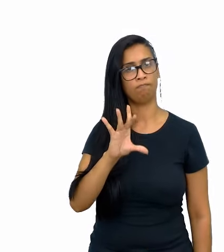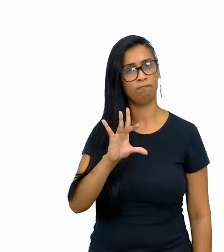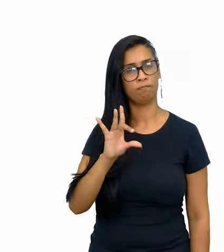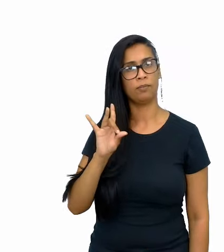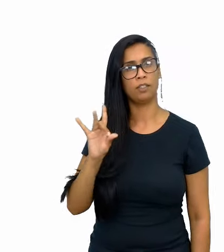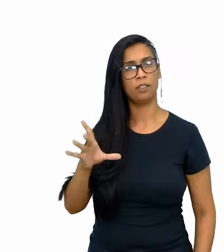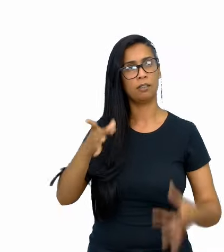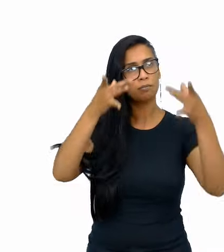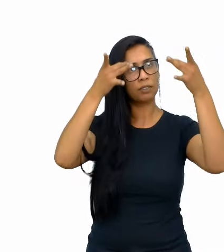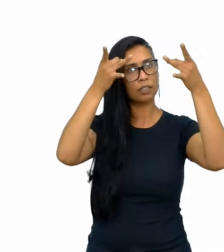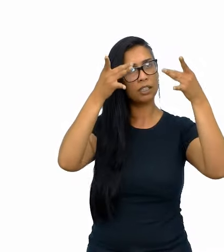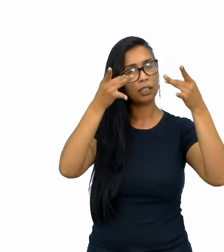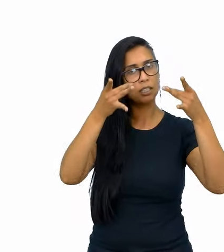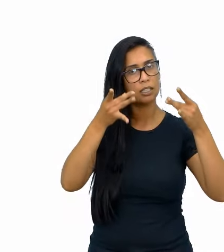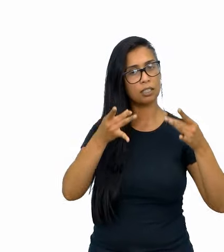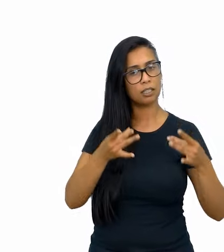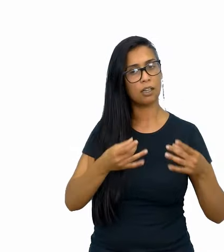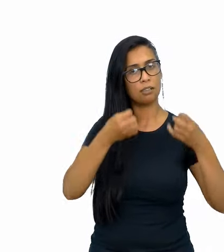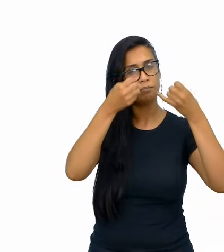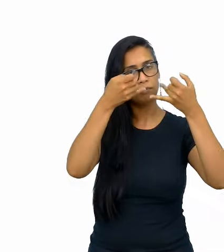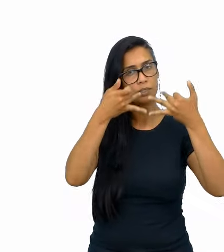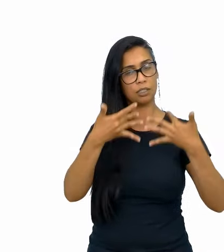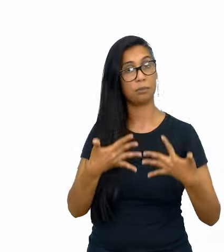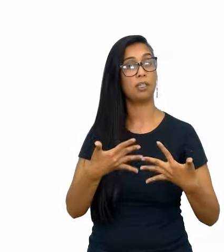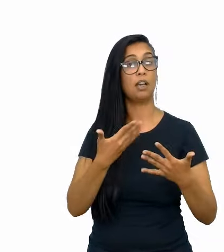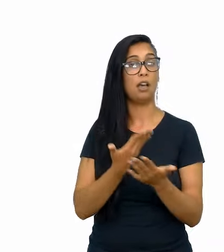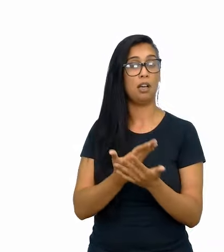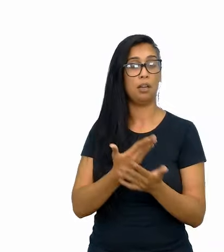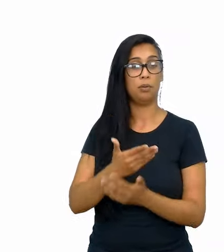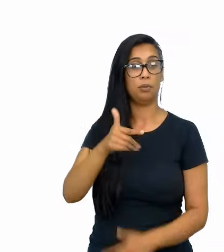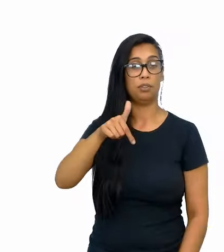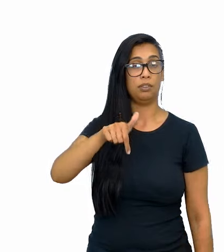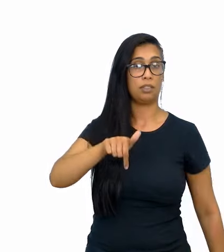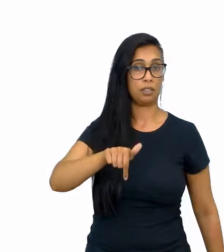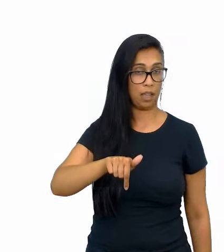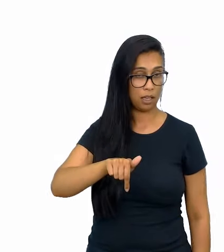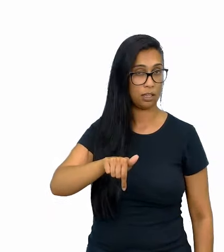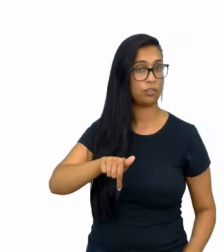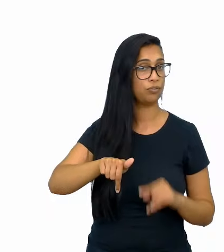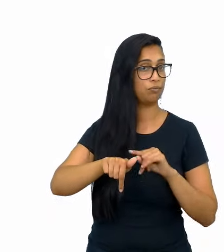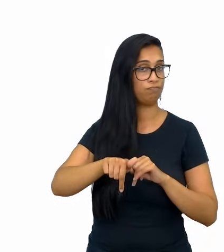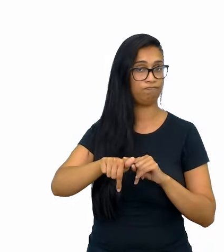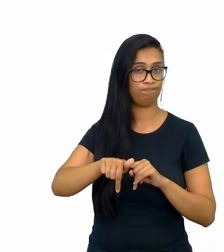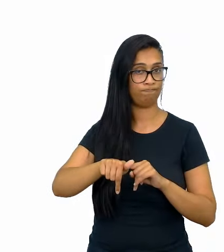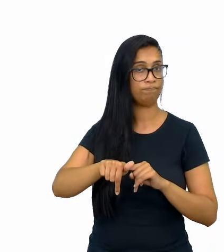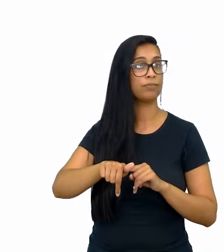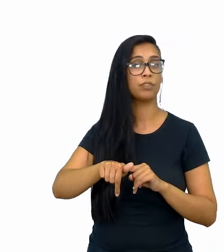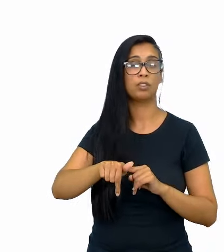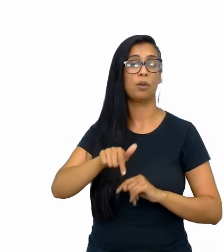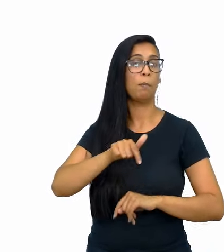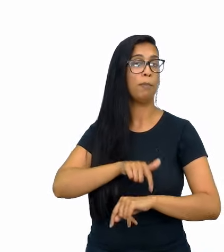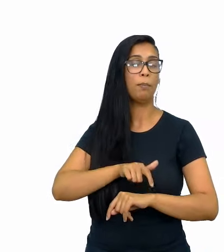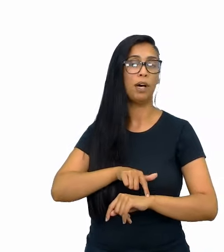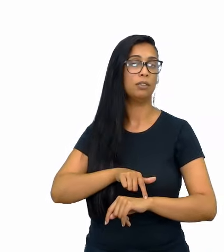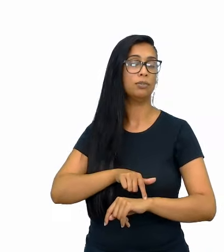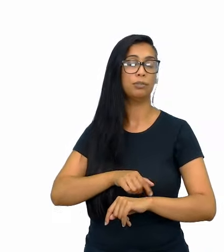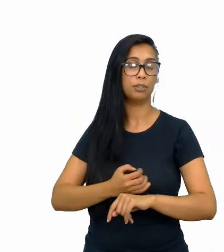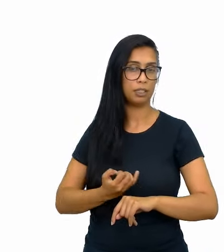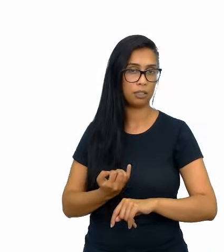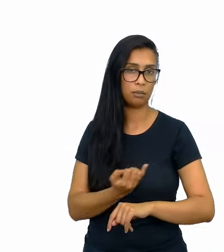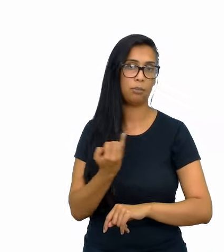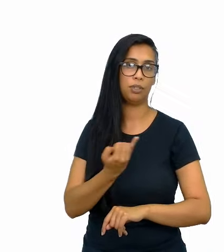detalhamento possível. Então, como eu disse, a aula 7 é um momento que os estudantes devem